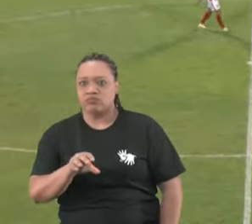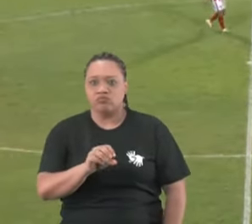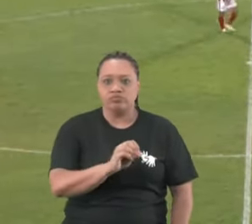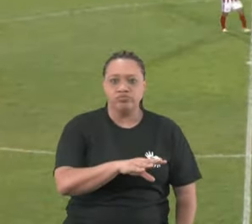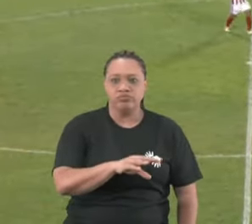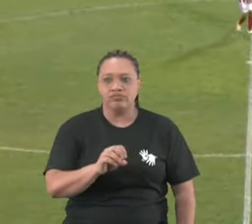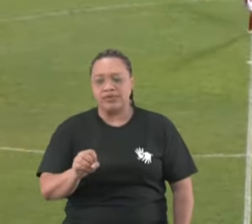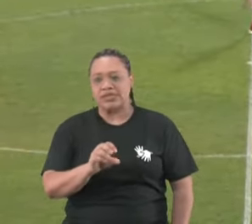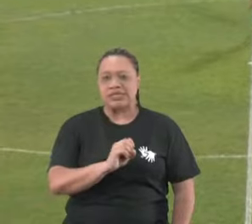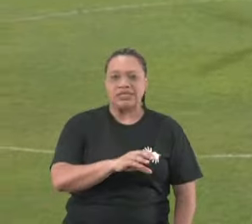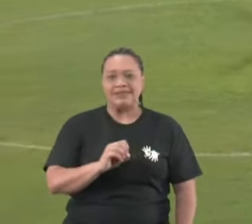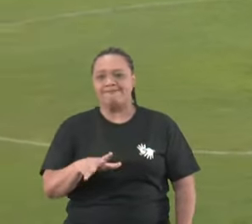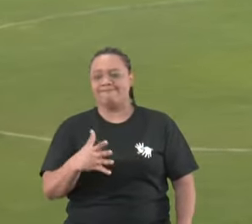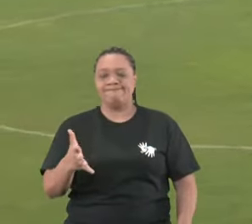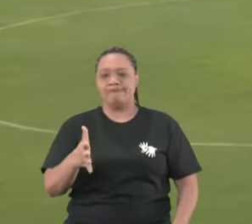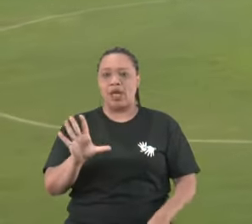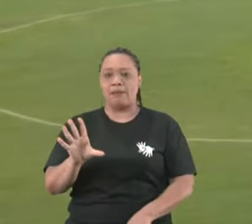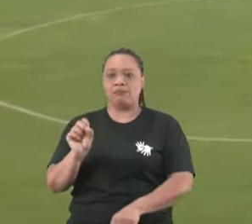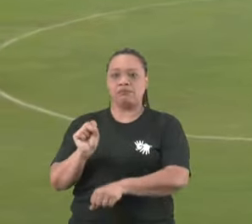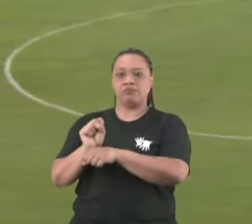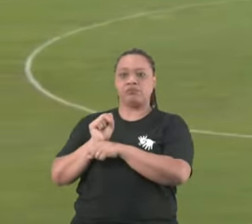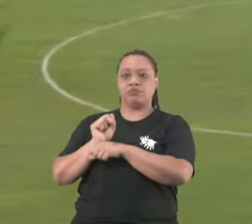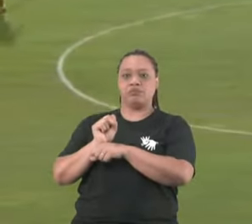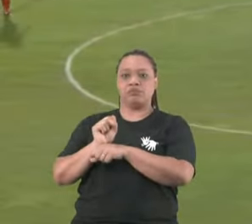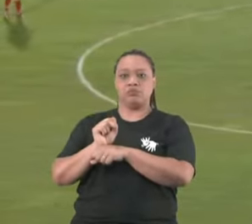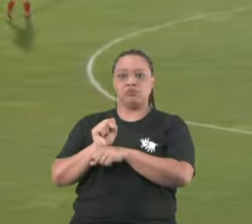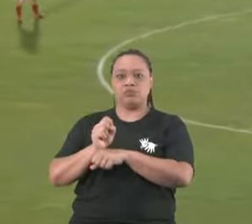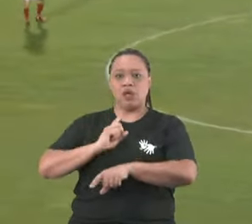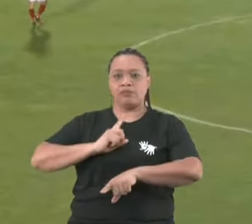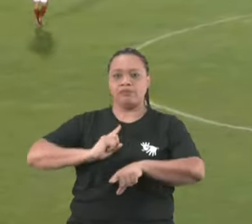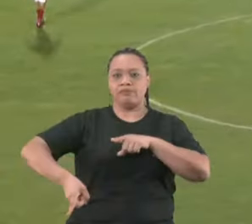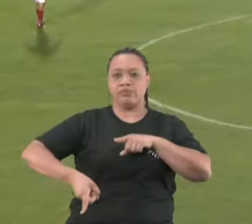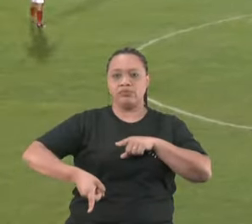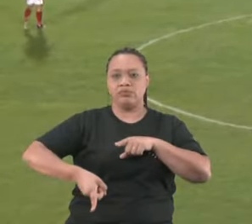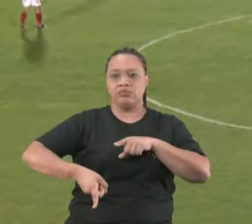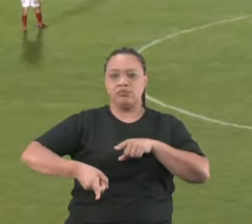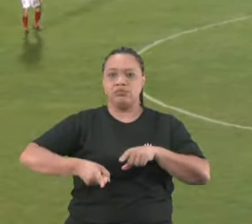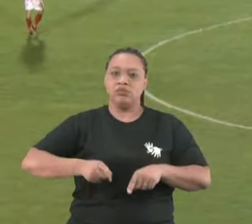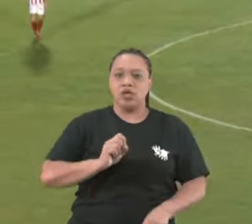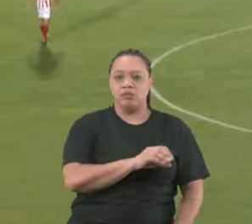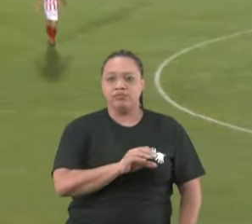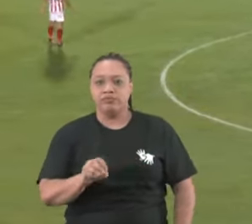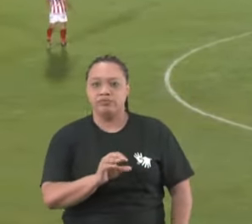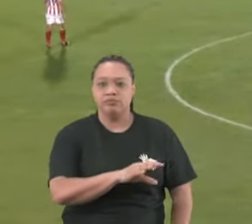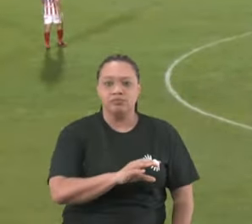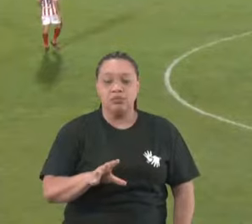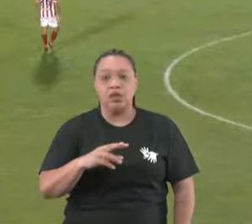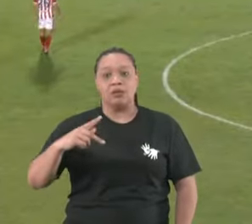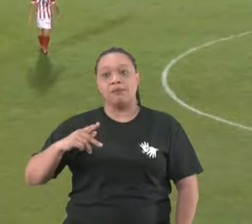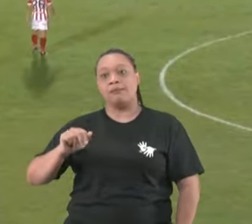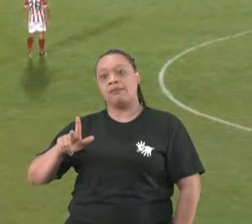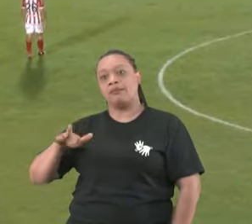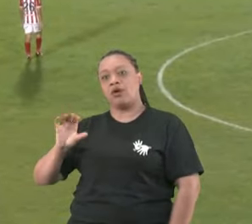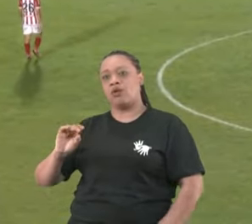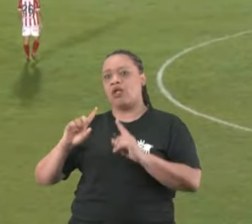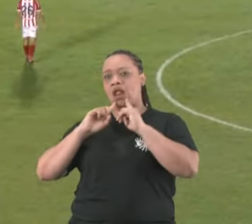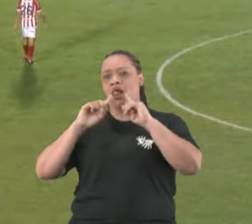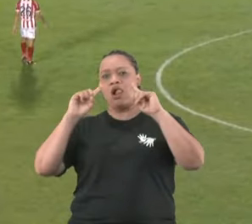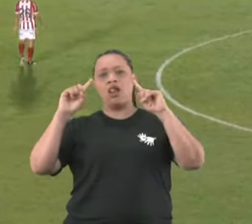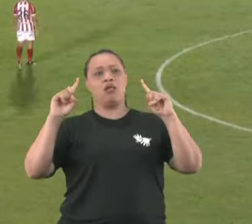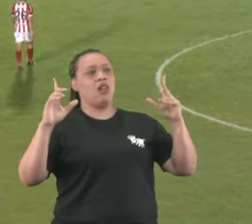Aí nitidamente impediu a passagem do Léo Pereira, o Paulinho. E o Paulinho vai reclamar do